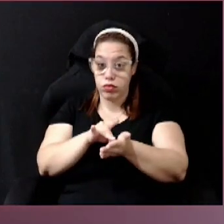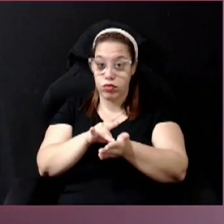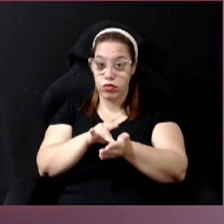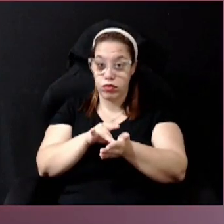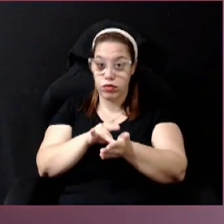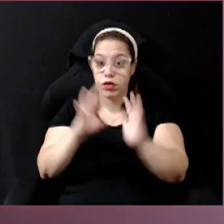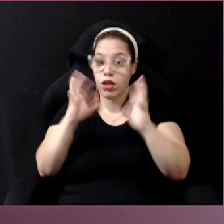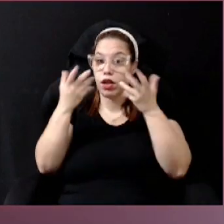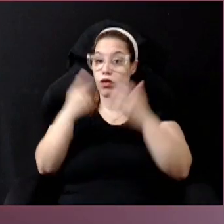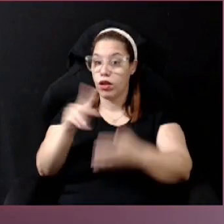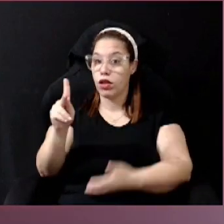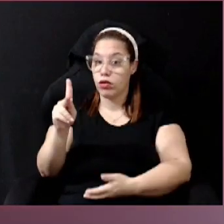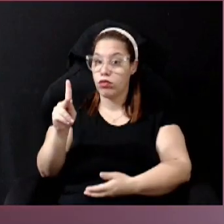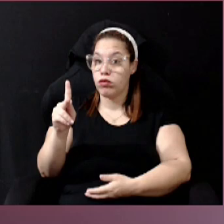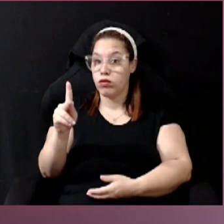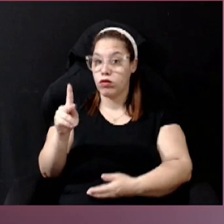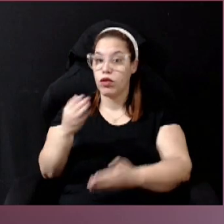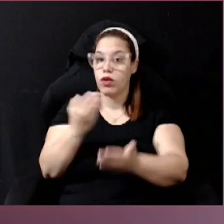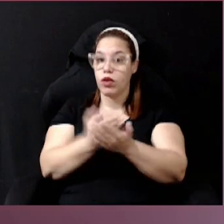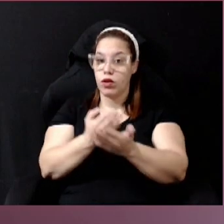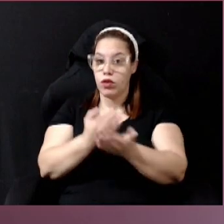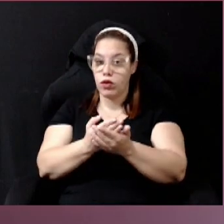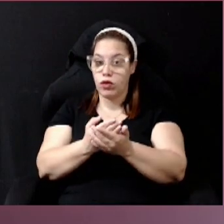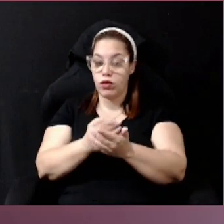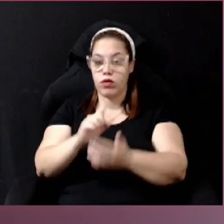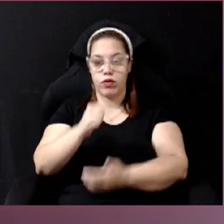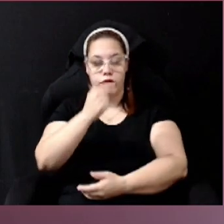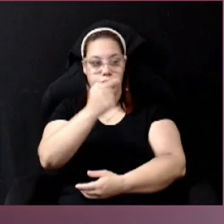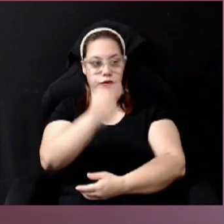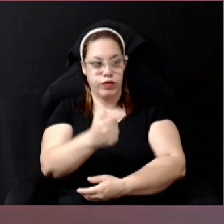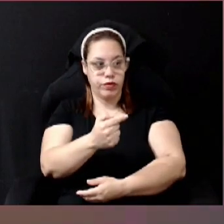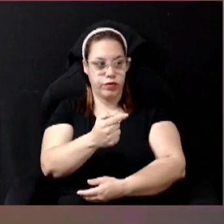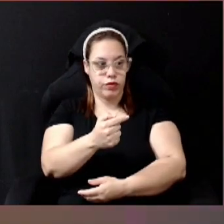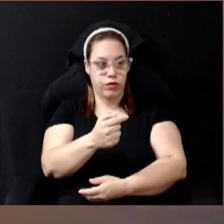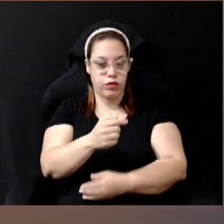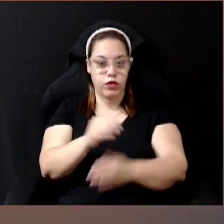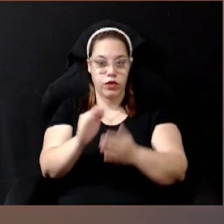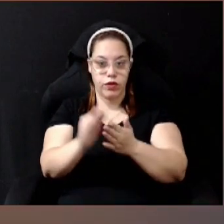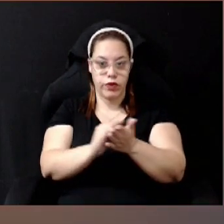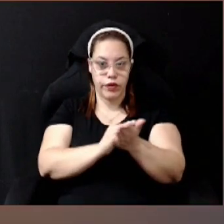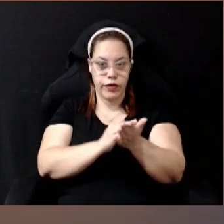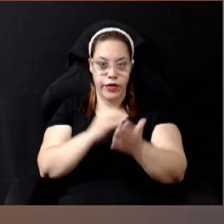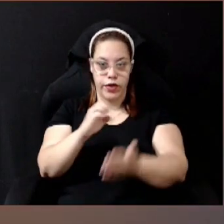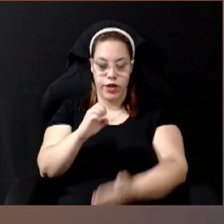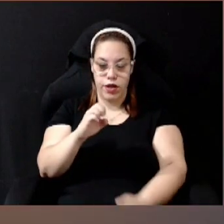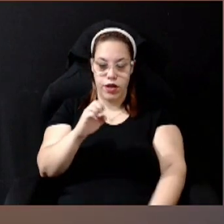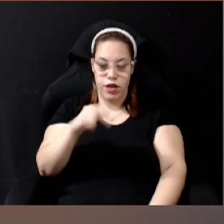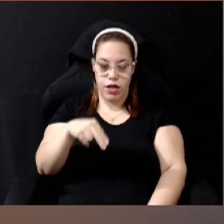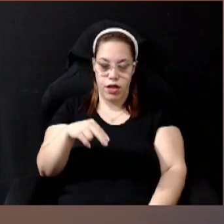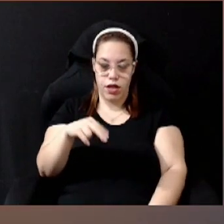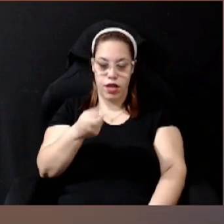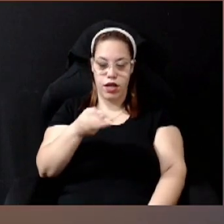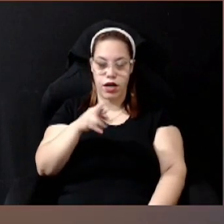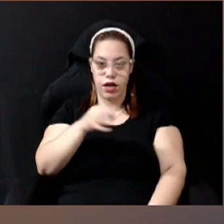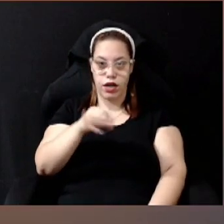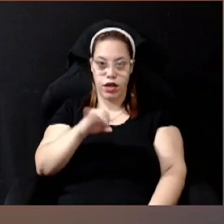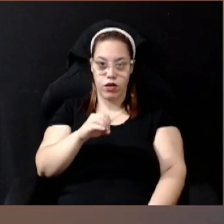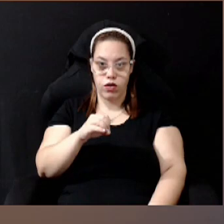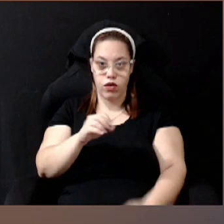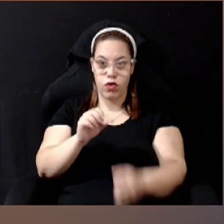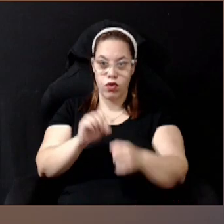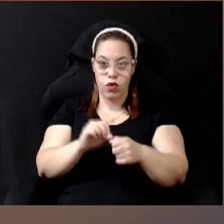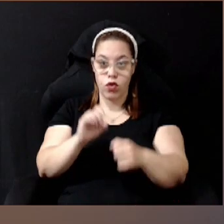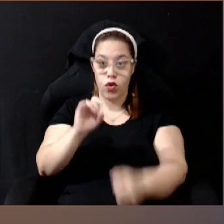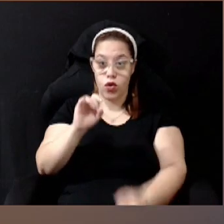aí eu comecei a estudar para uma outra vertente, que era a parte de encadernação. Então, eu falei, se eu for só para o lado de